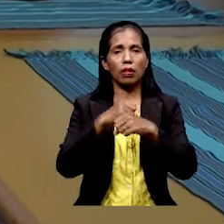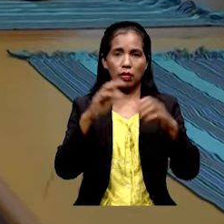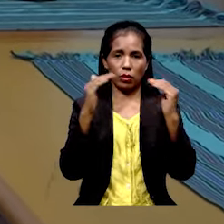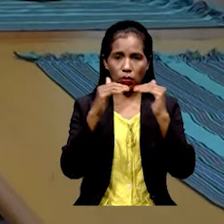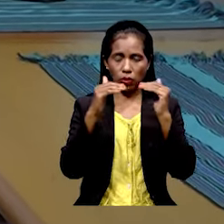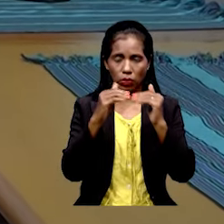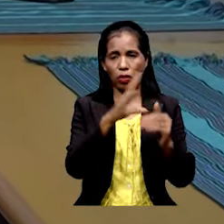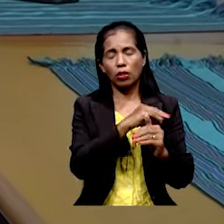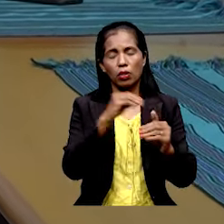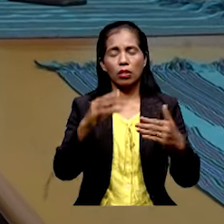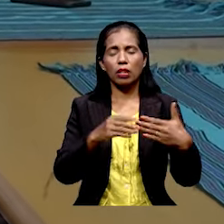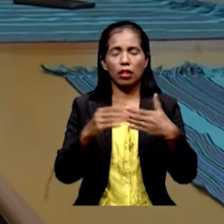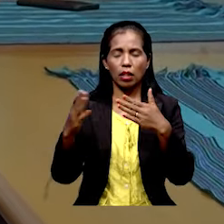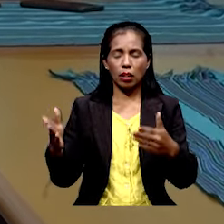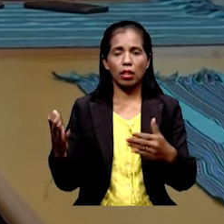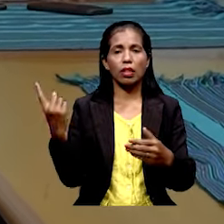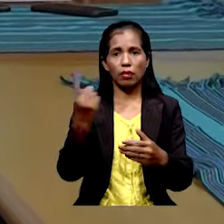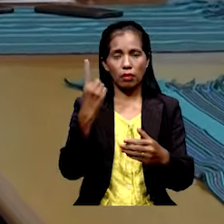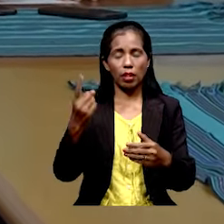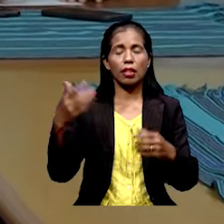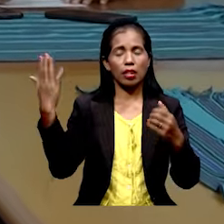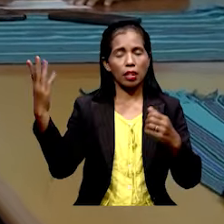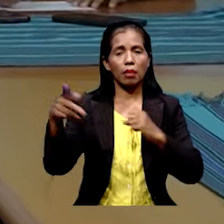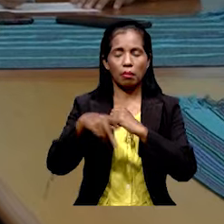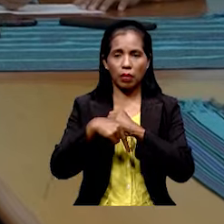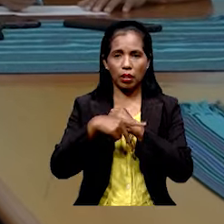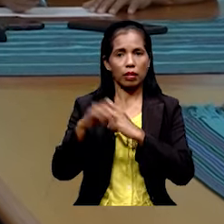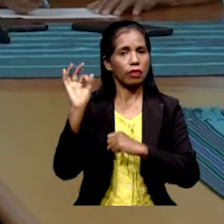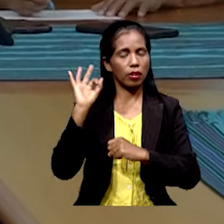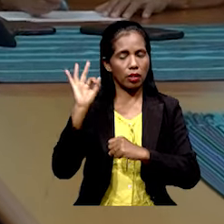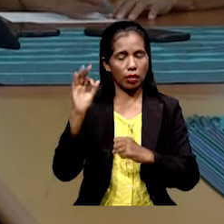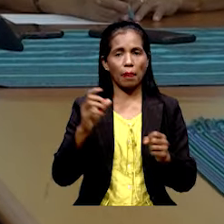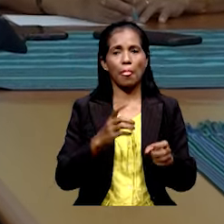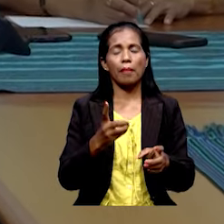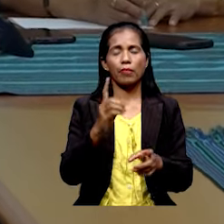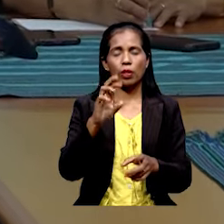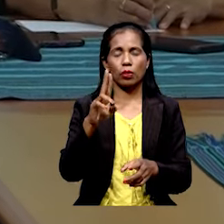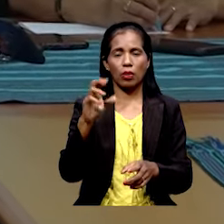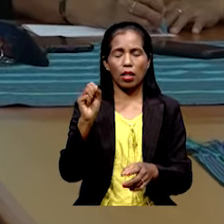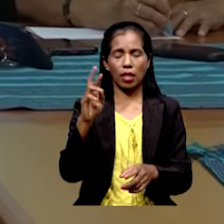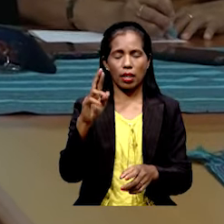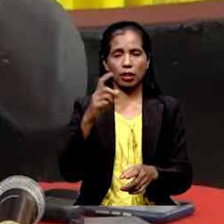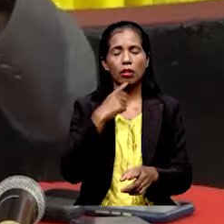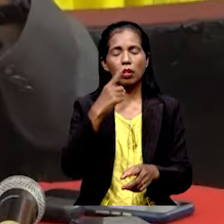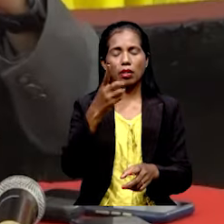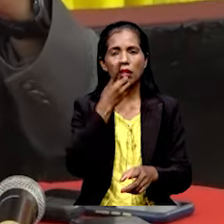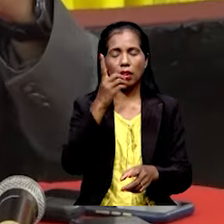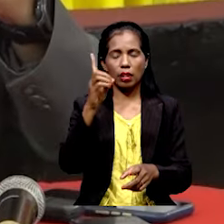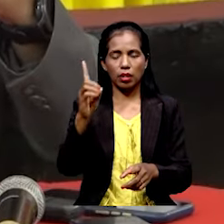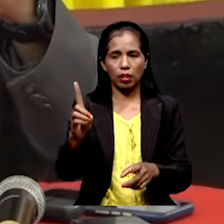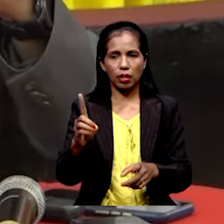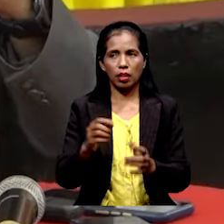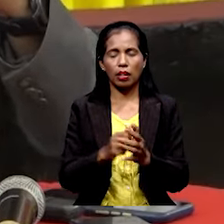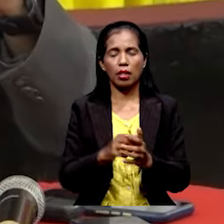se ativa e a partido Fretilin. Duarte Nunes informa assunto né, relaciona a declaração atual secretário-geral